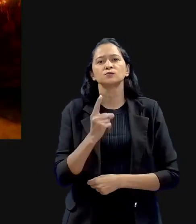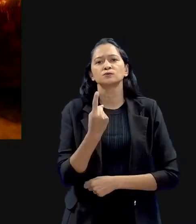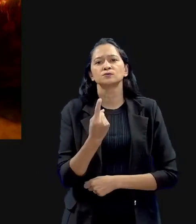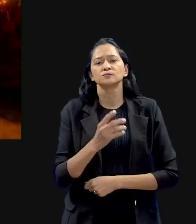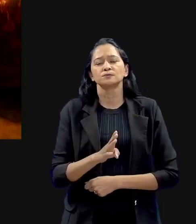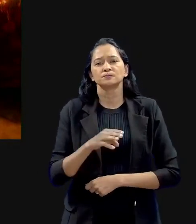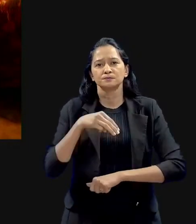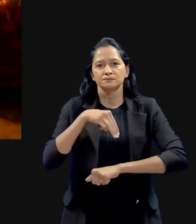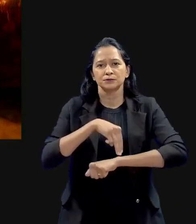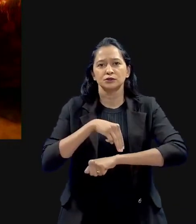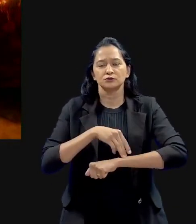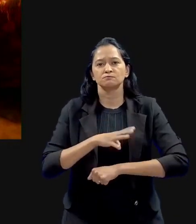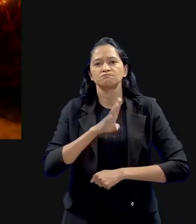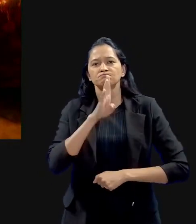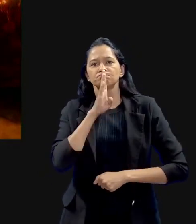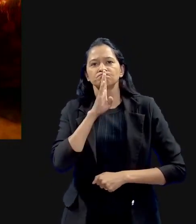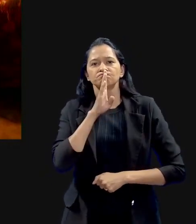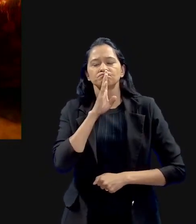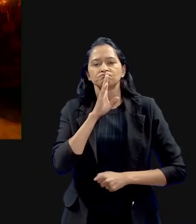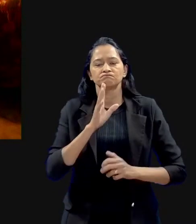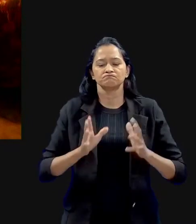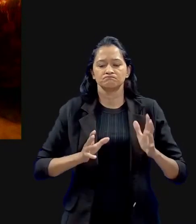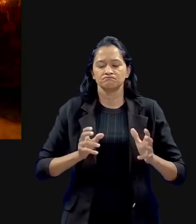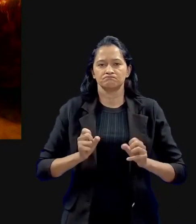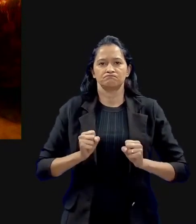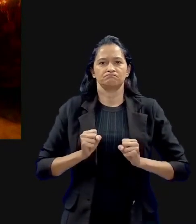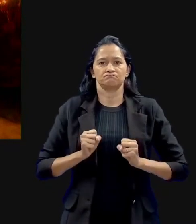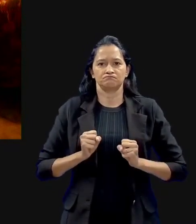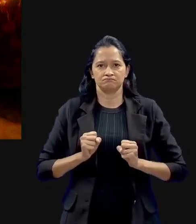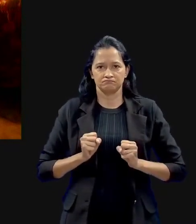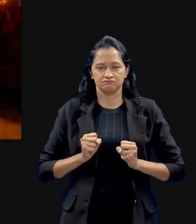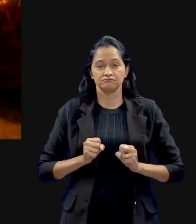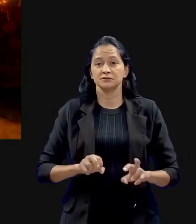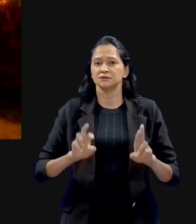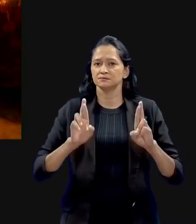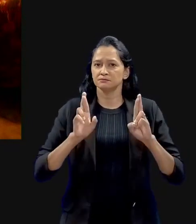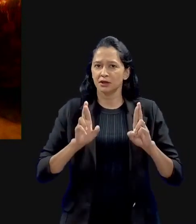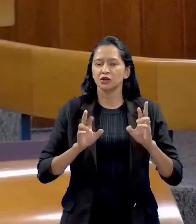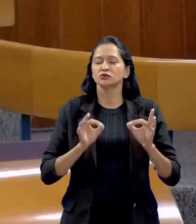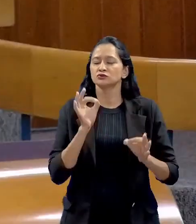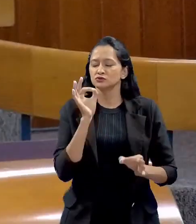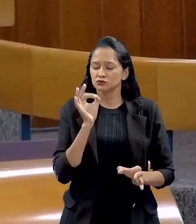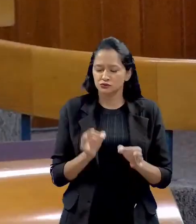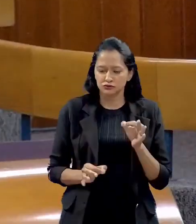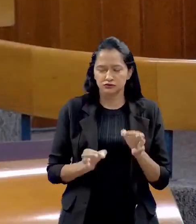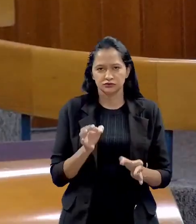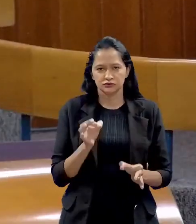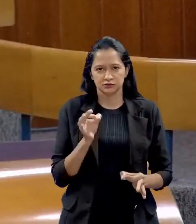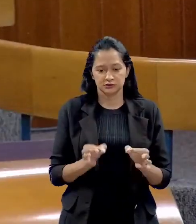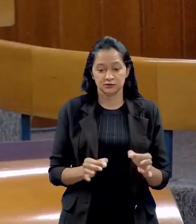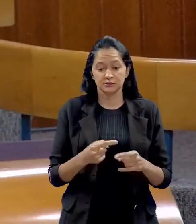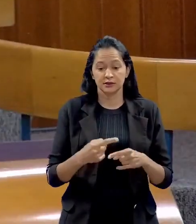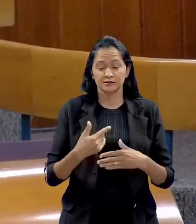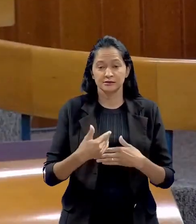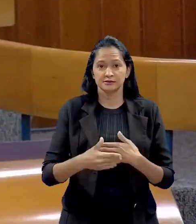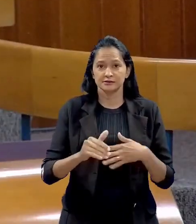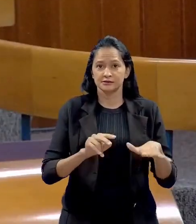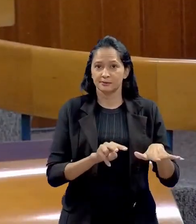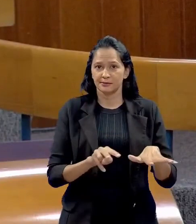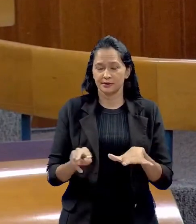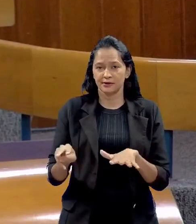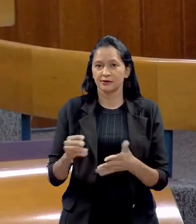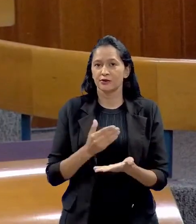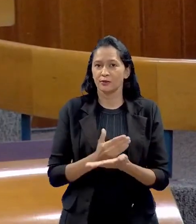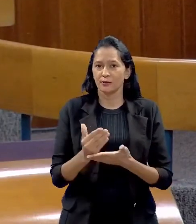silêncio por essas famílias e pedindo justiça junto ao STF, que nessa semana que se começa o julgamento, possa